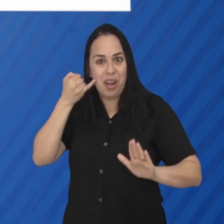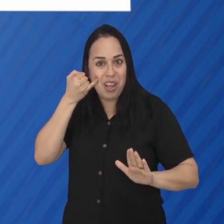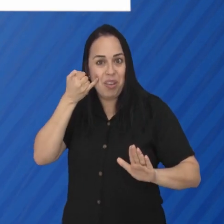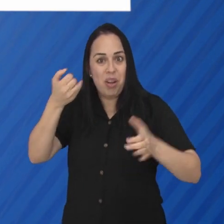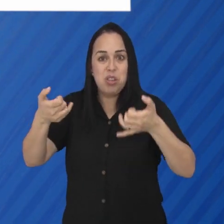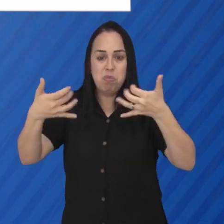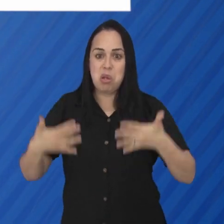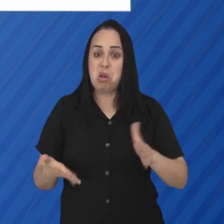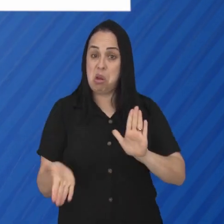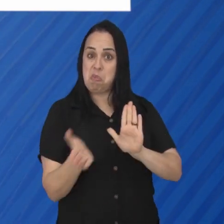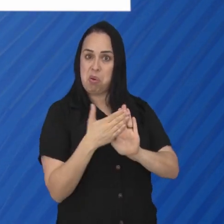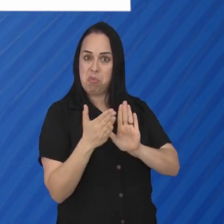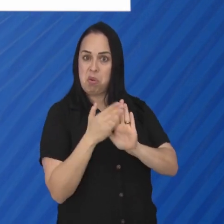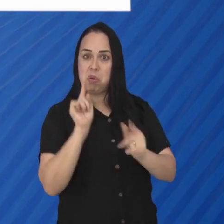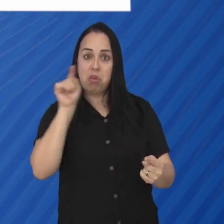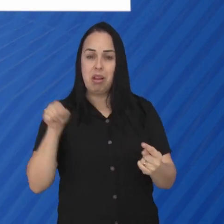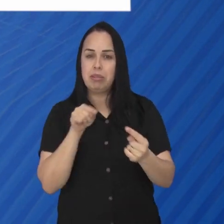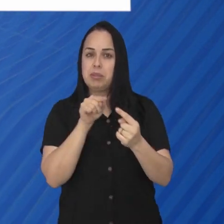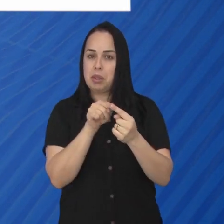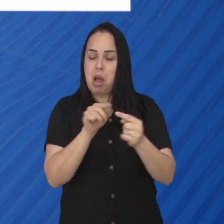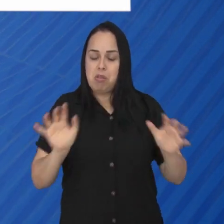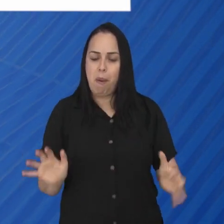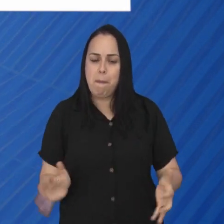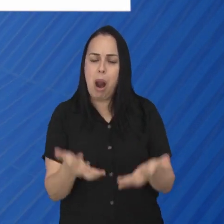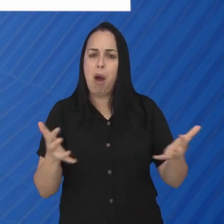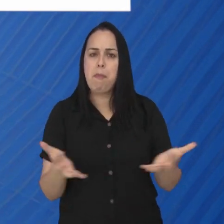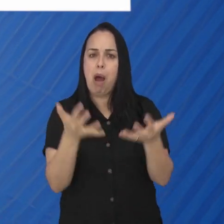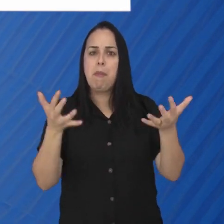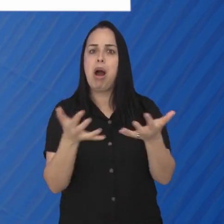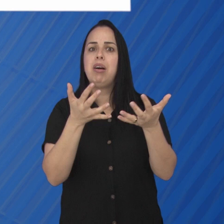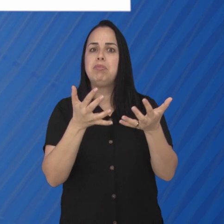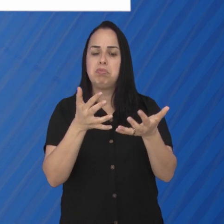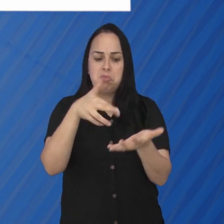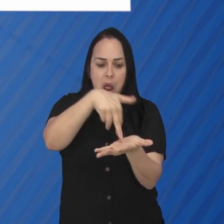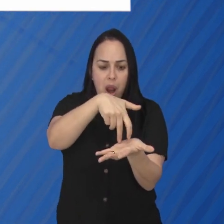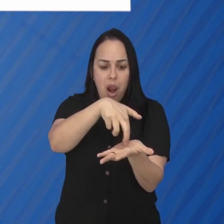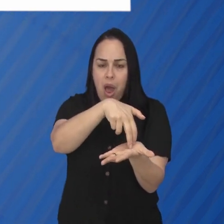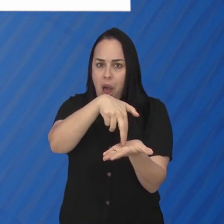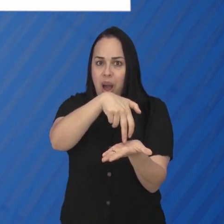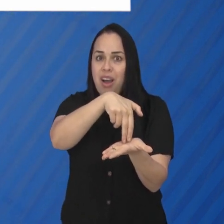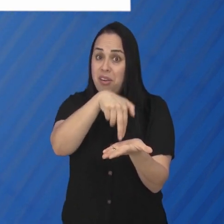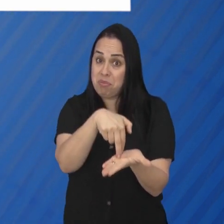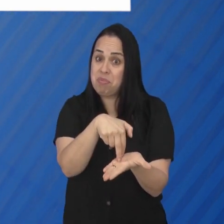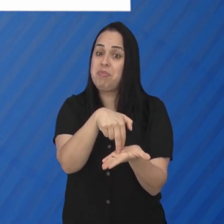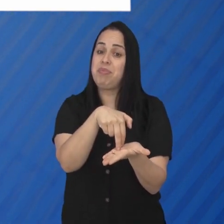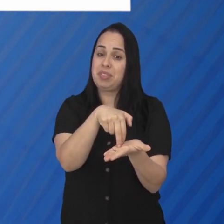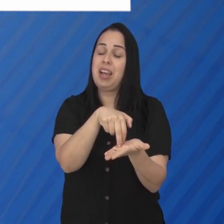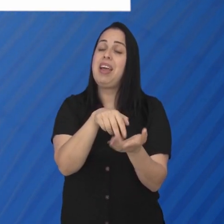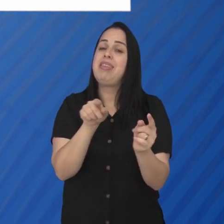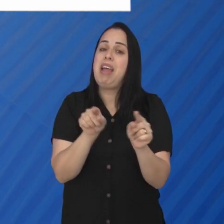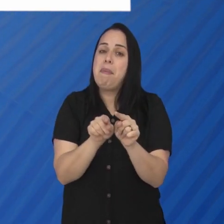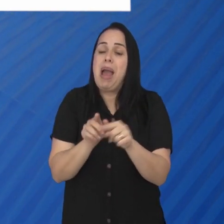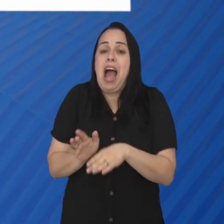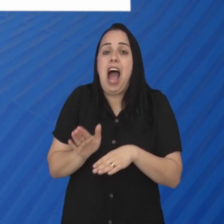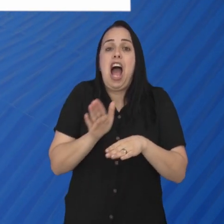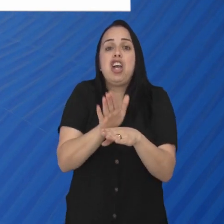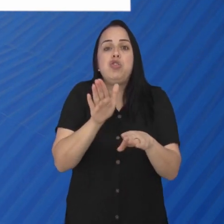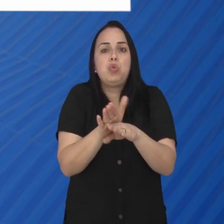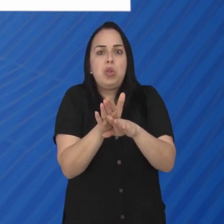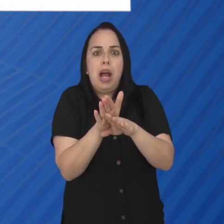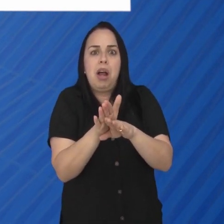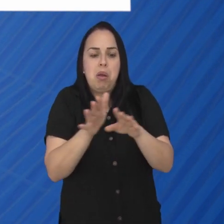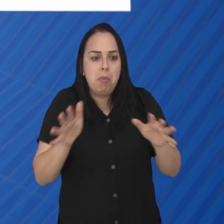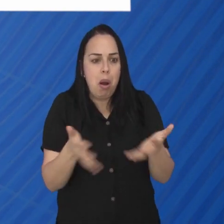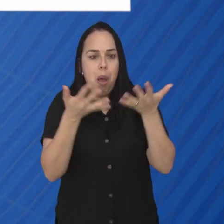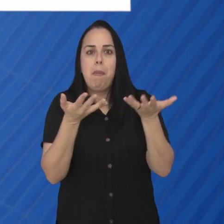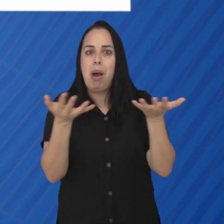Juvenil Silvério afirma que a proposta tem o objetivo de promover e incentivar a prática da atividade e contribuir